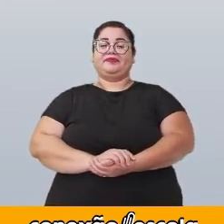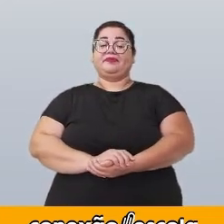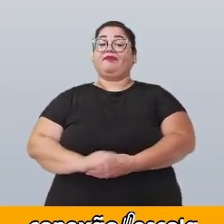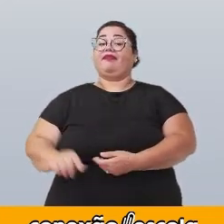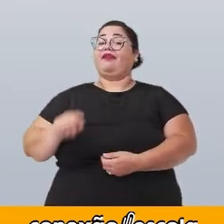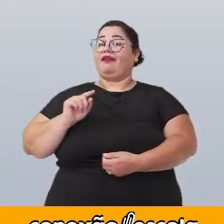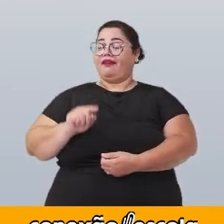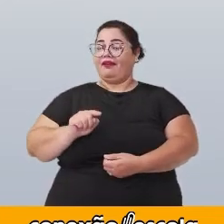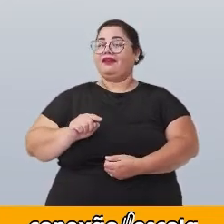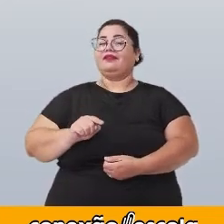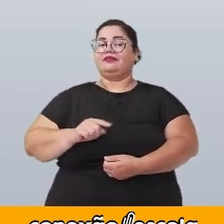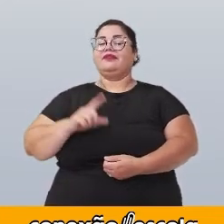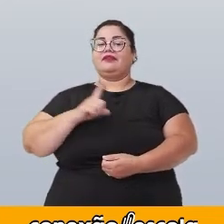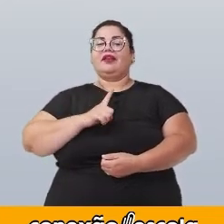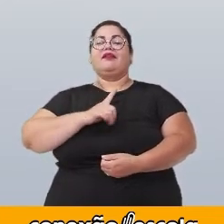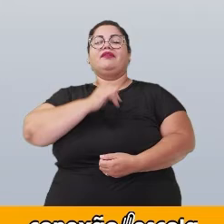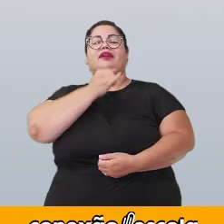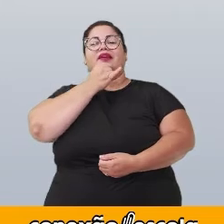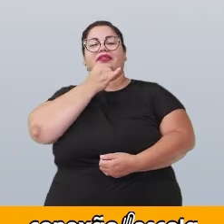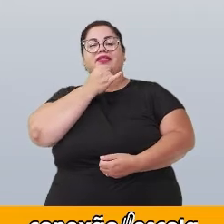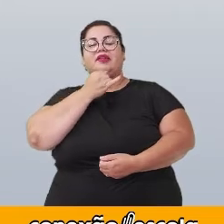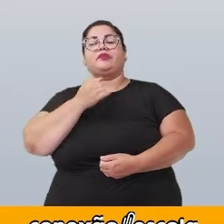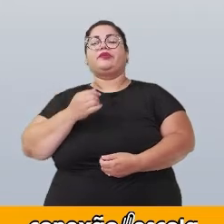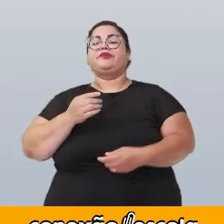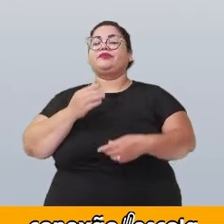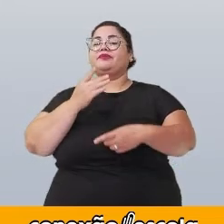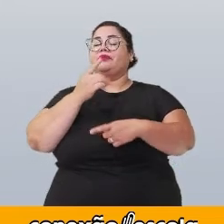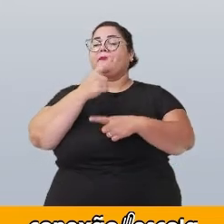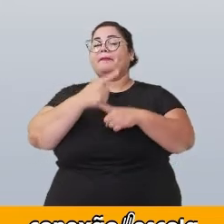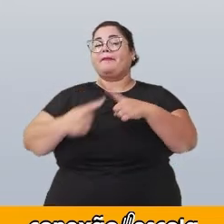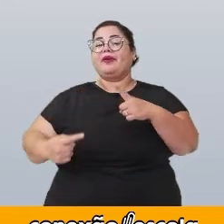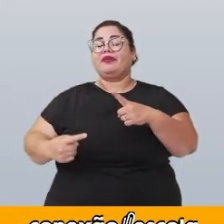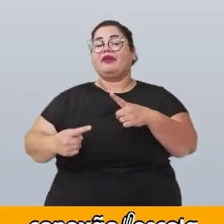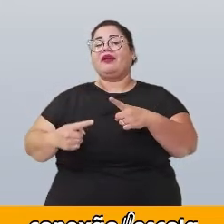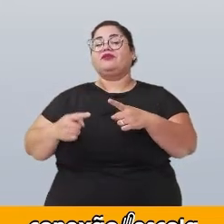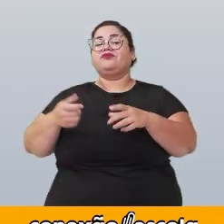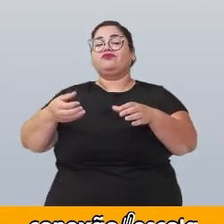Nessa receita, eu tenho, por exemplo, meia xícara de abacaxi,